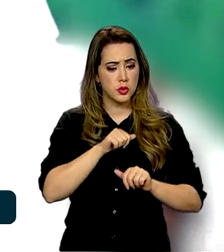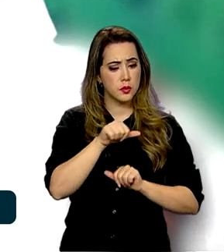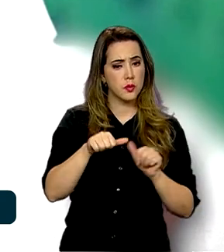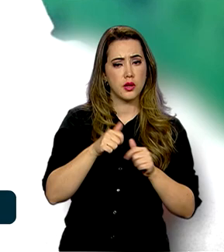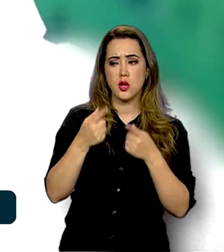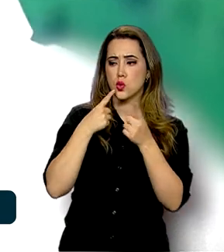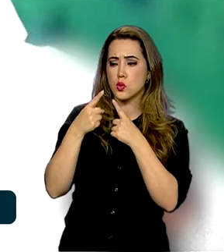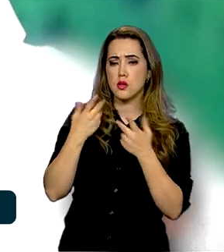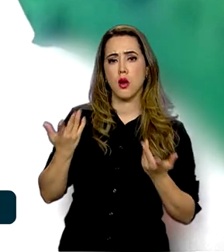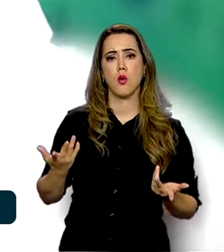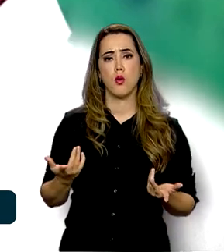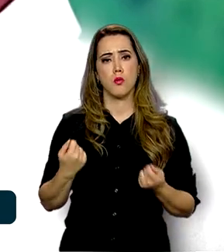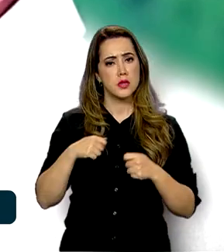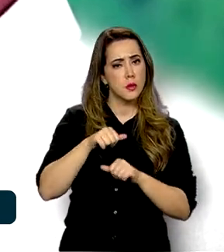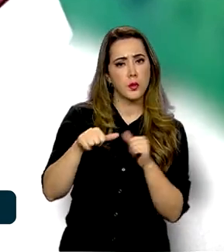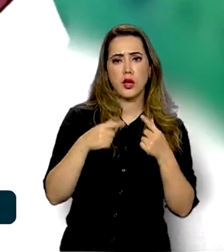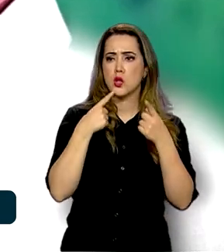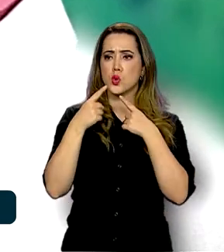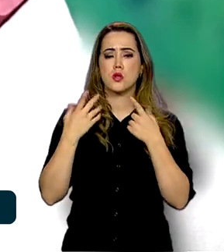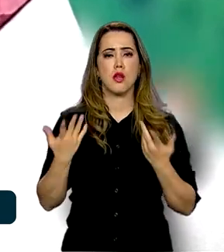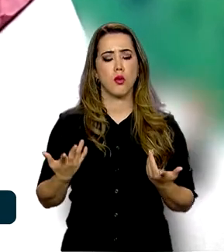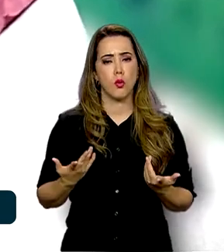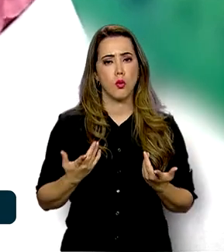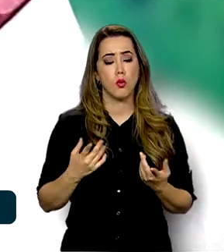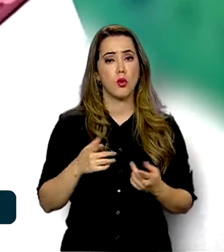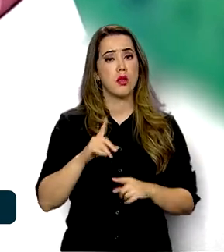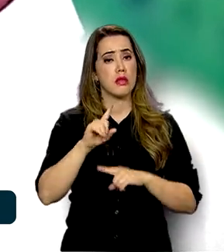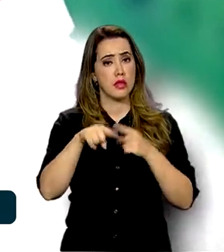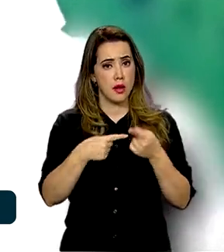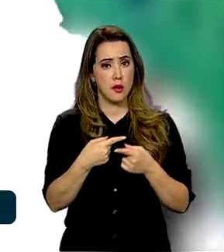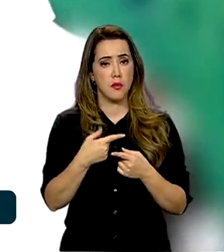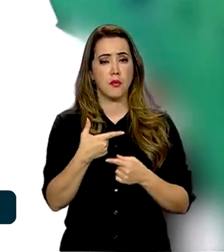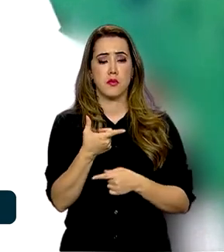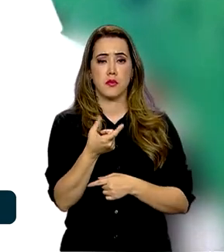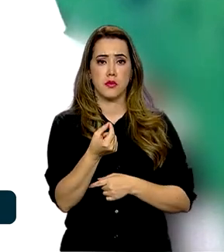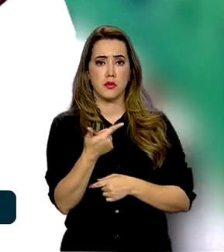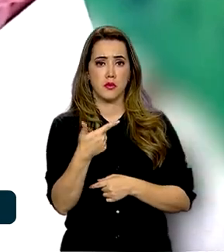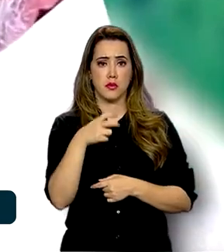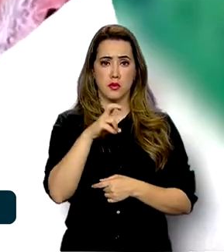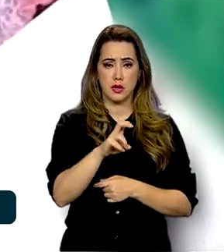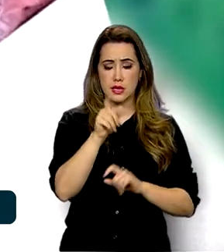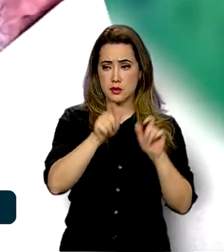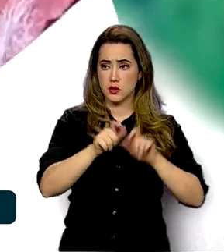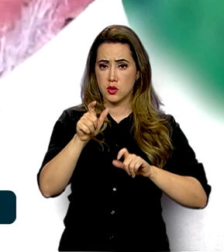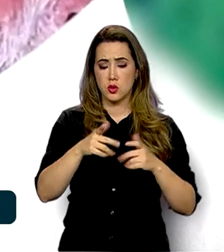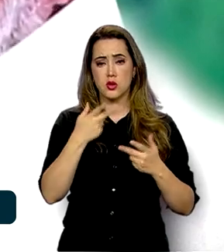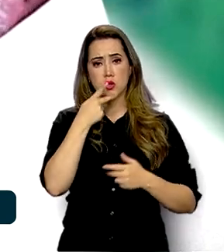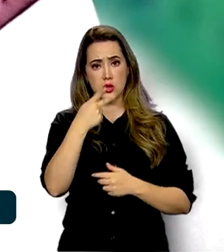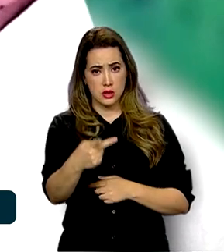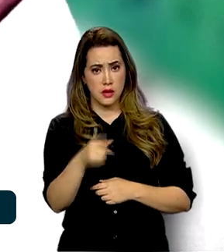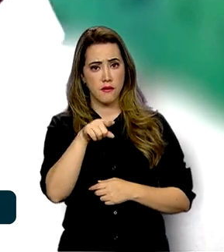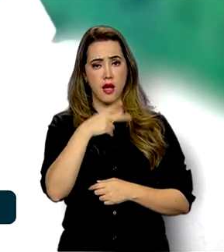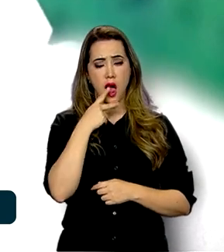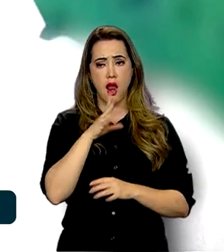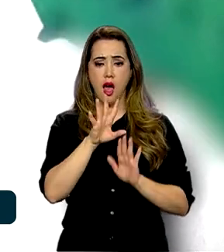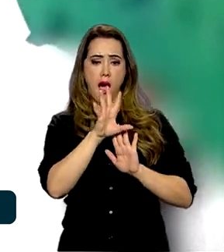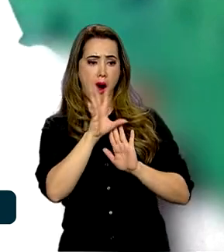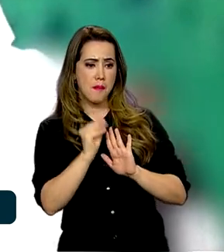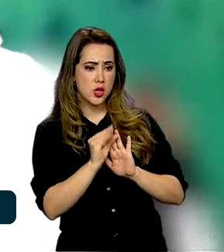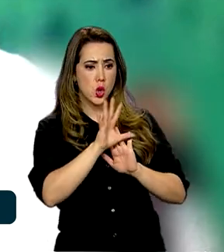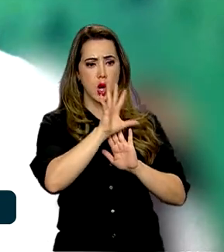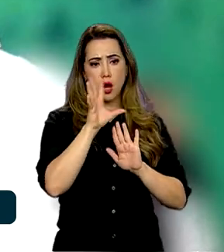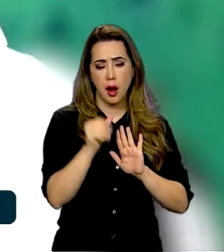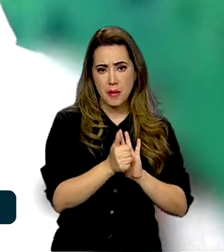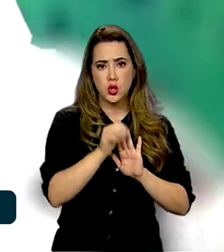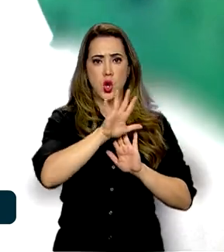discussão. E quando for 2025, todas essas pessoas que defendem a Amazônia, que falam da Amazônia, mas que